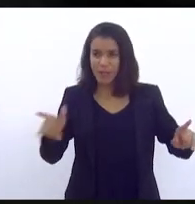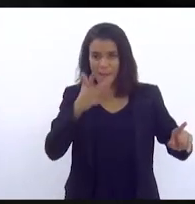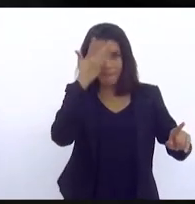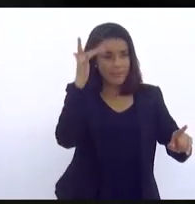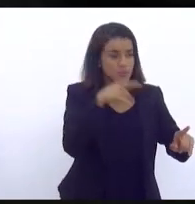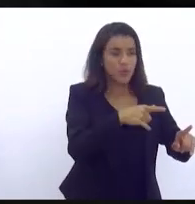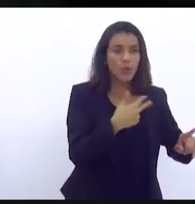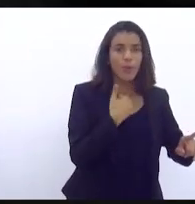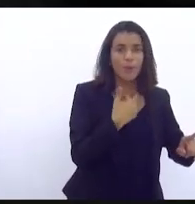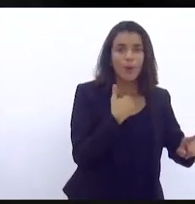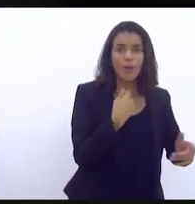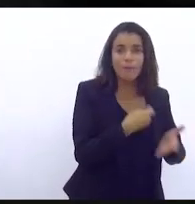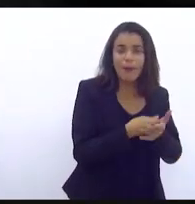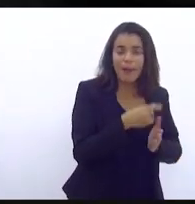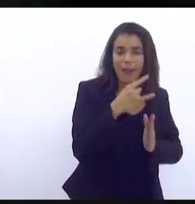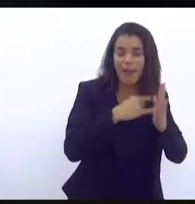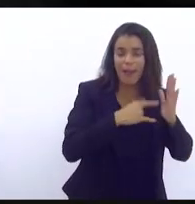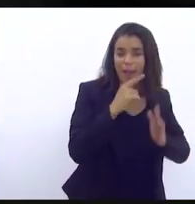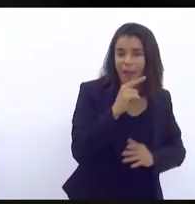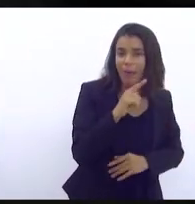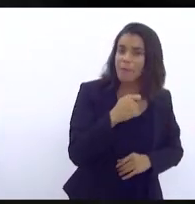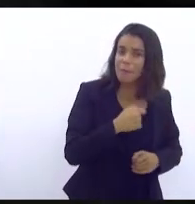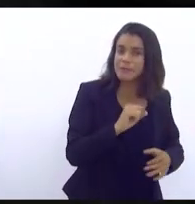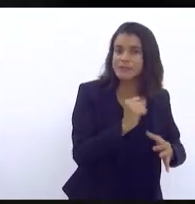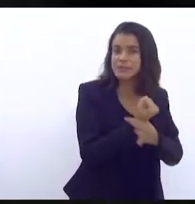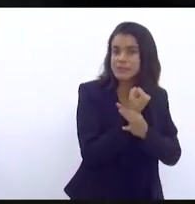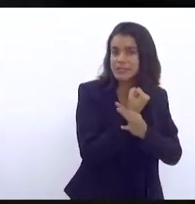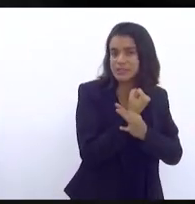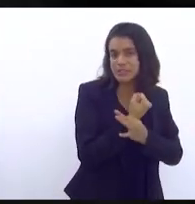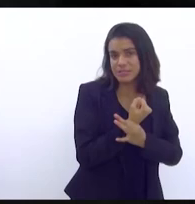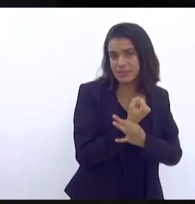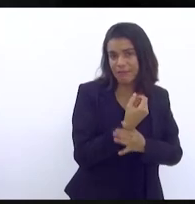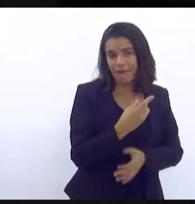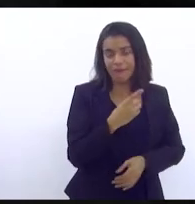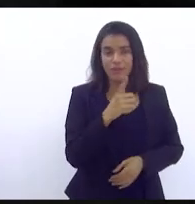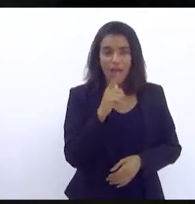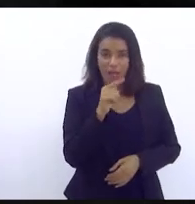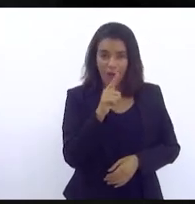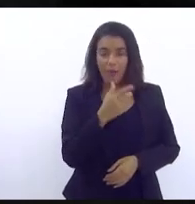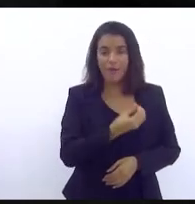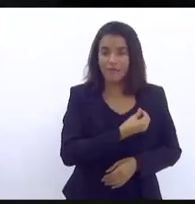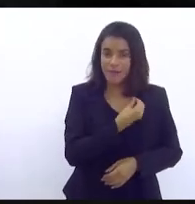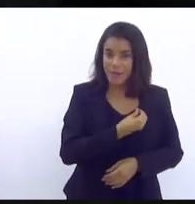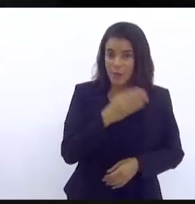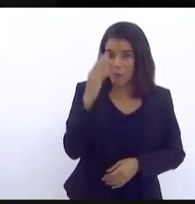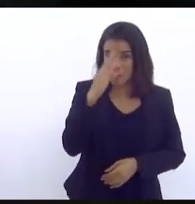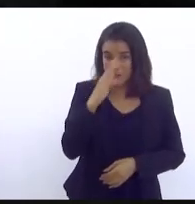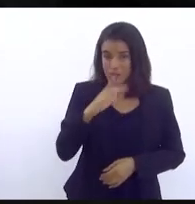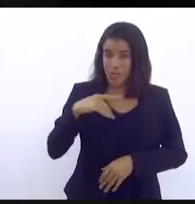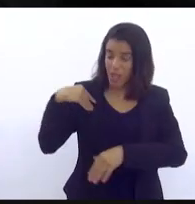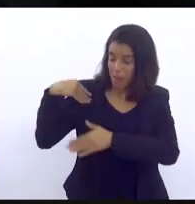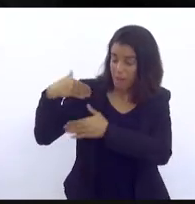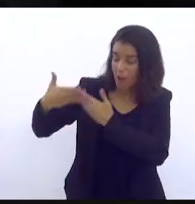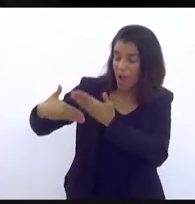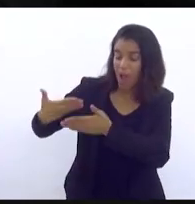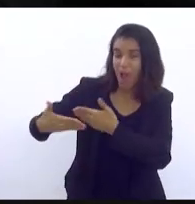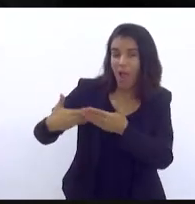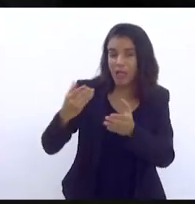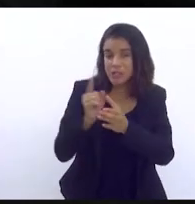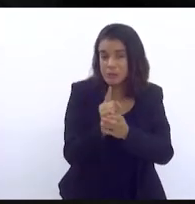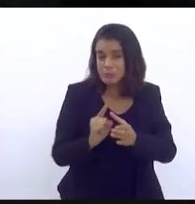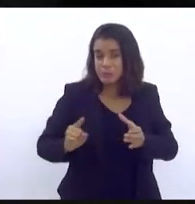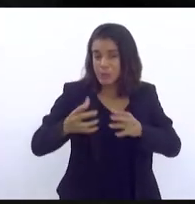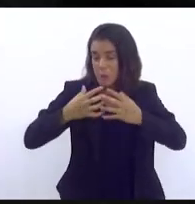podem pagar pagar pela água mas deve ter garantido esse direito à vida então se o Brasil tem esse histórico de exclusão que não é de